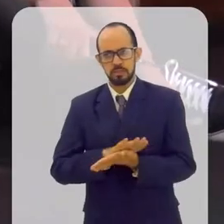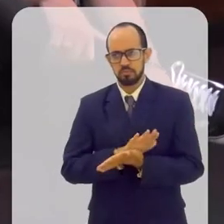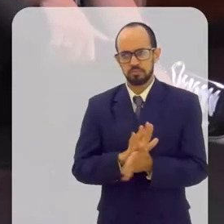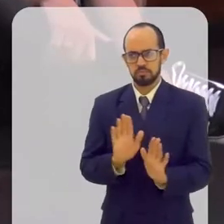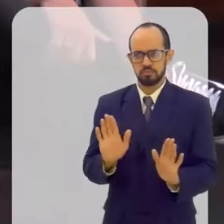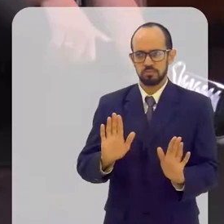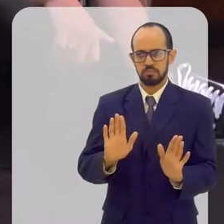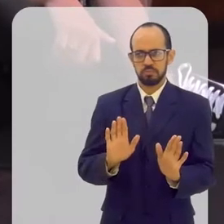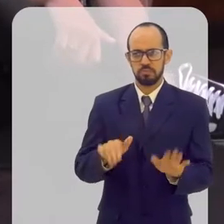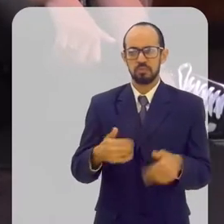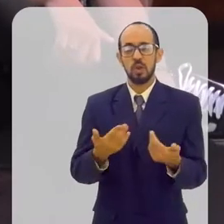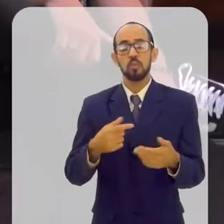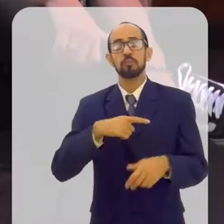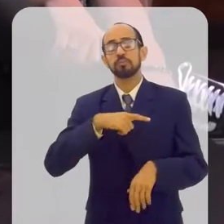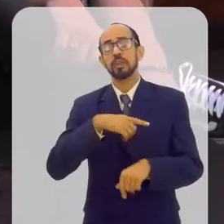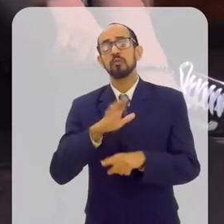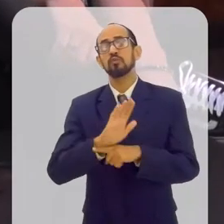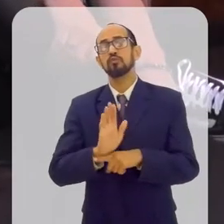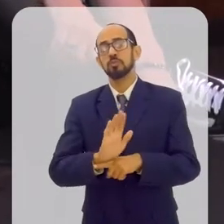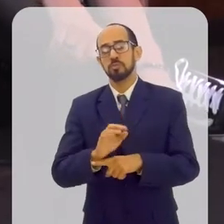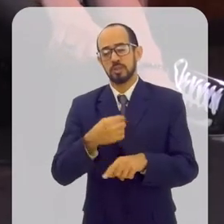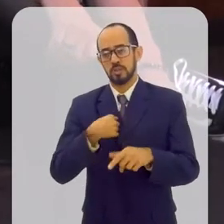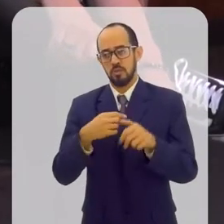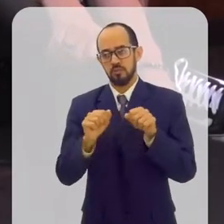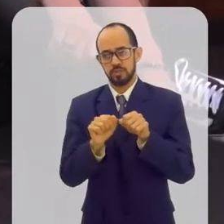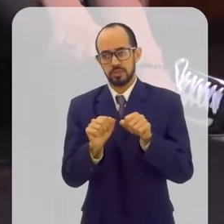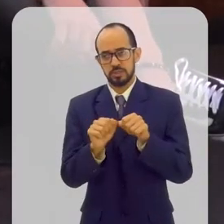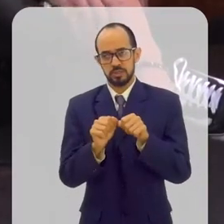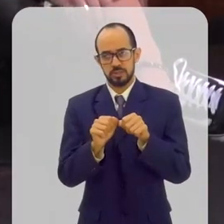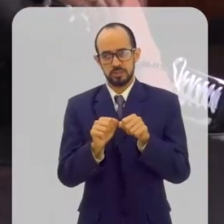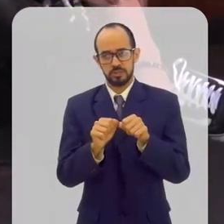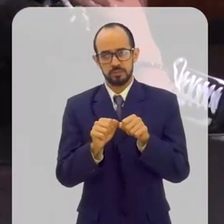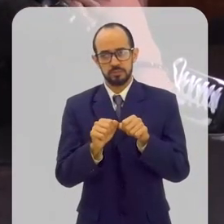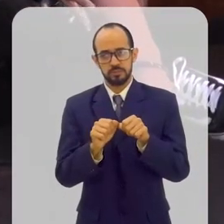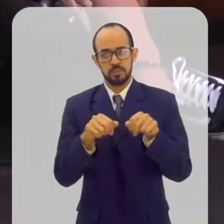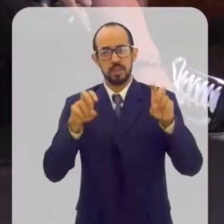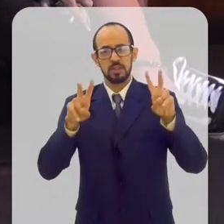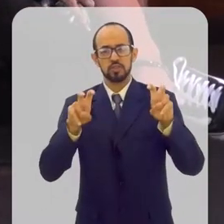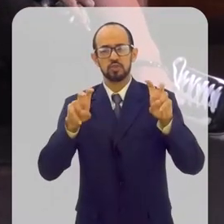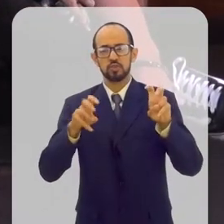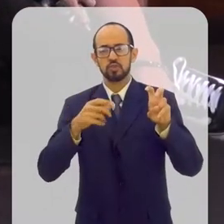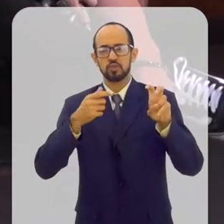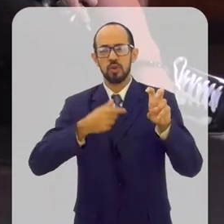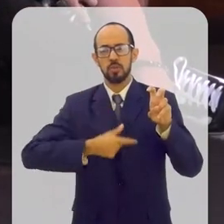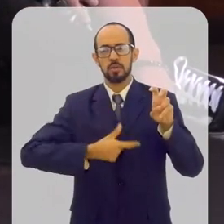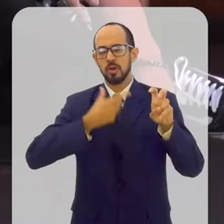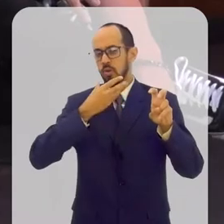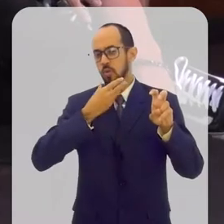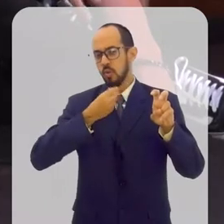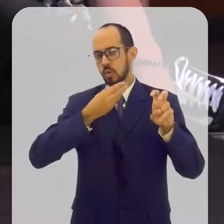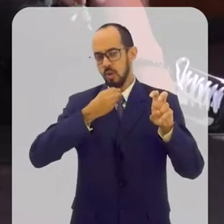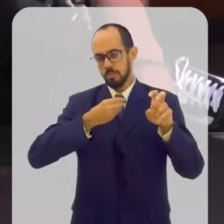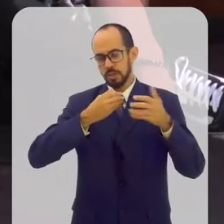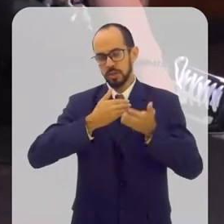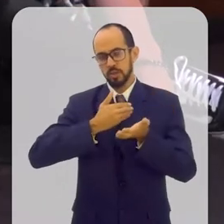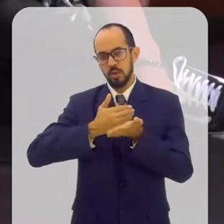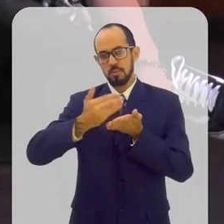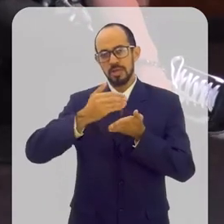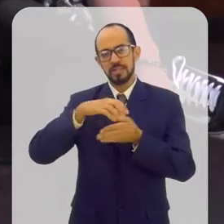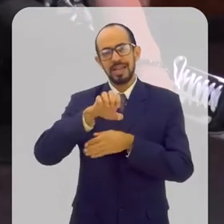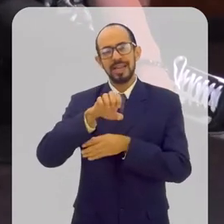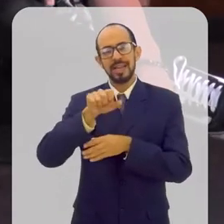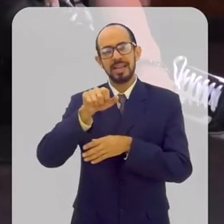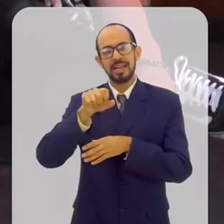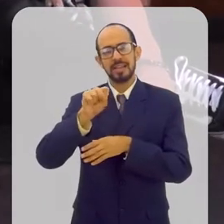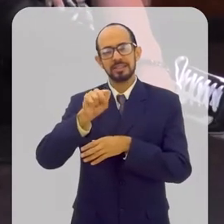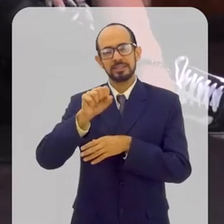Ó, tem um filme que eu fiz que é sobre um rapaz que desenvolve esquizofrenia. Certo. Ele está até em cartaz em